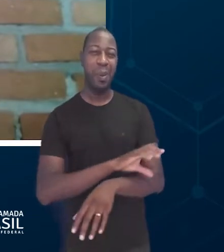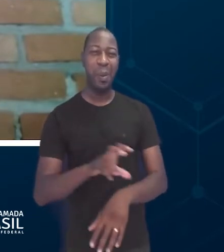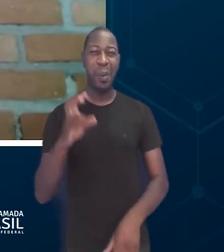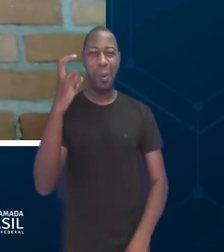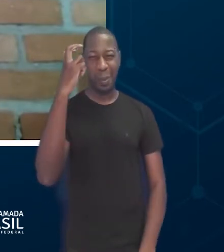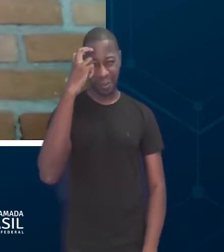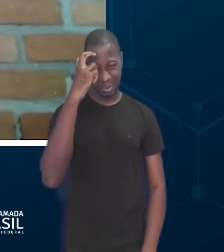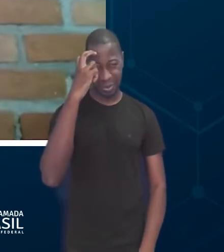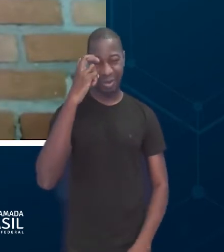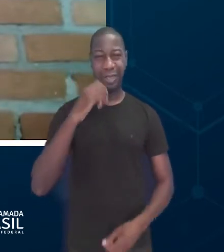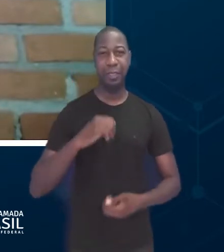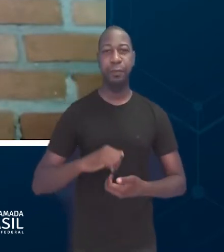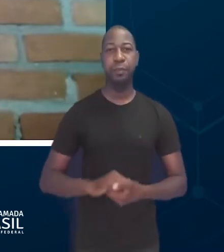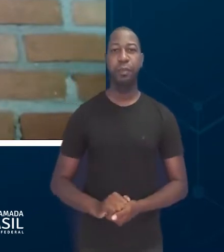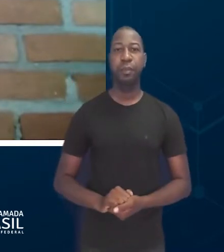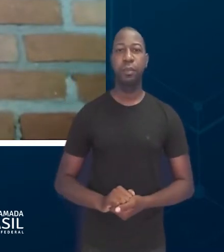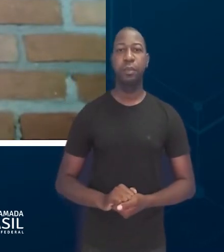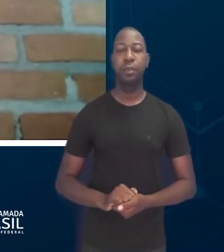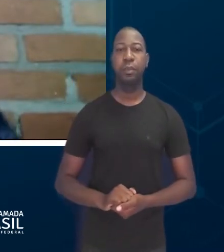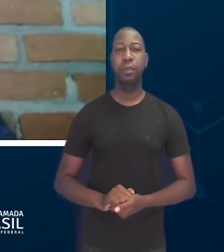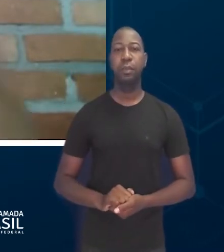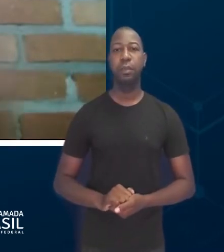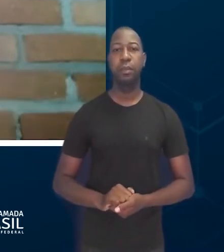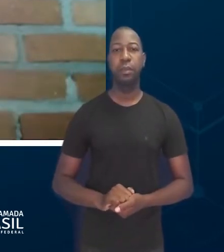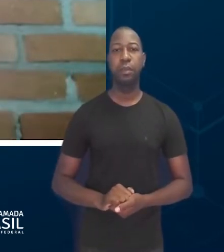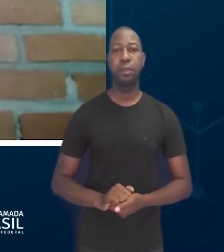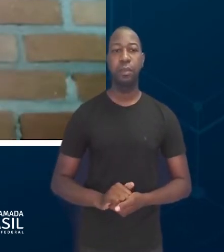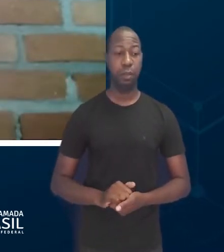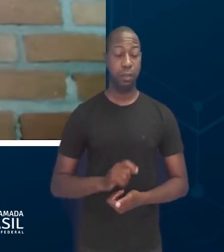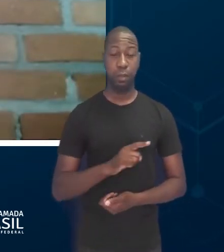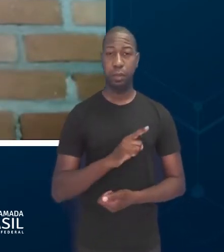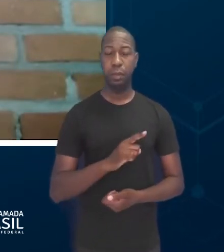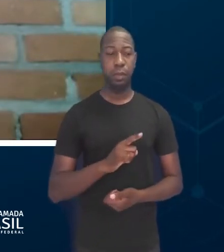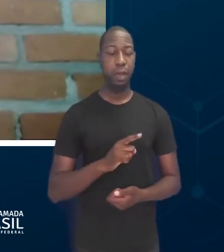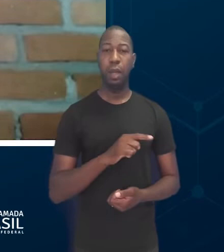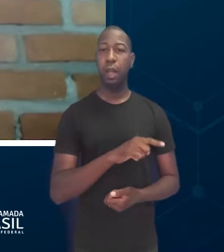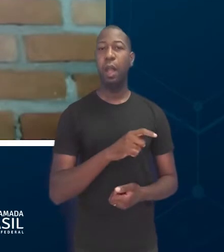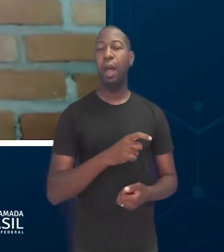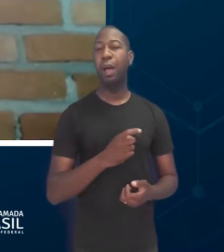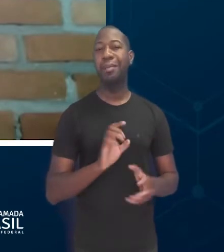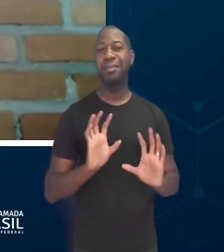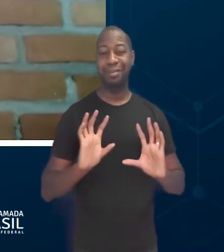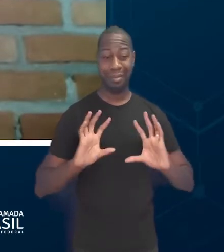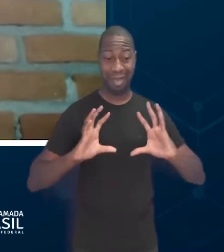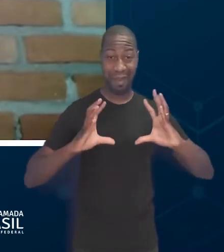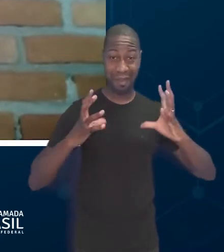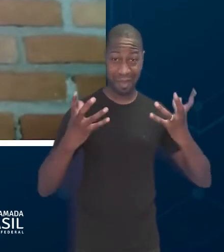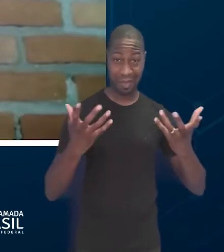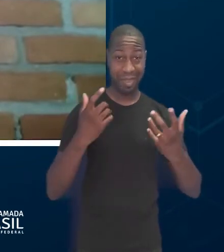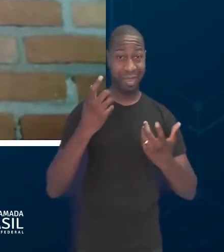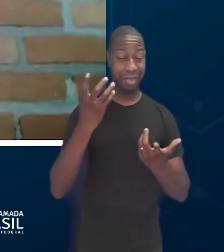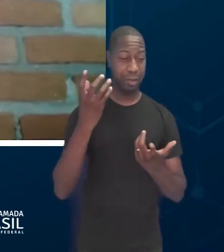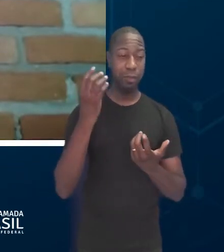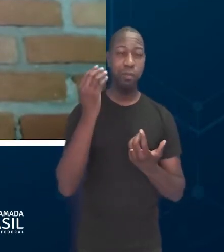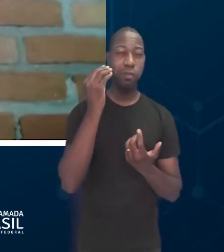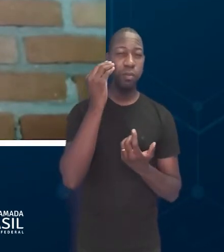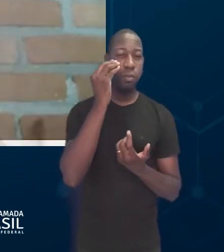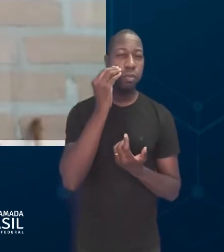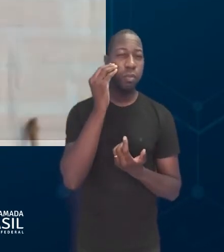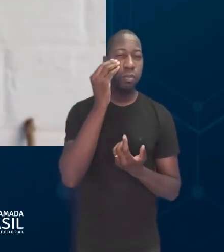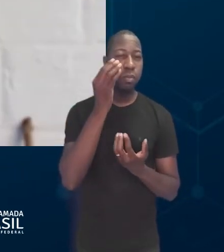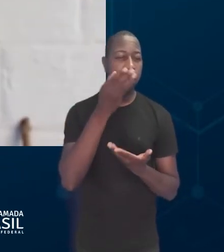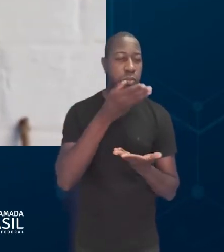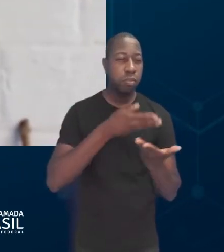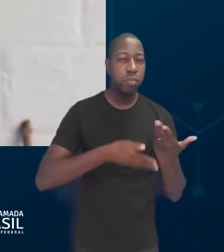única. Propagar vivências, promover encontros entre o público e o